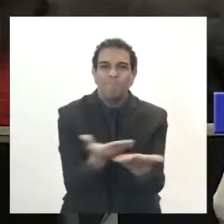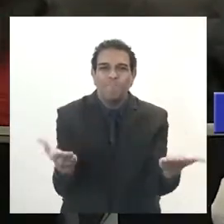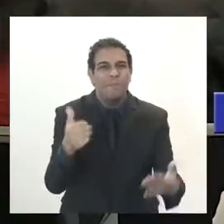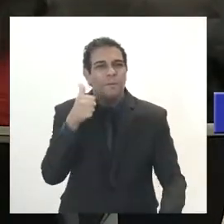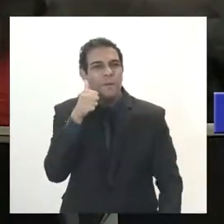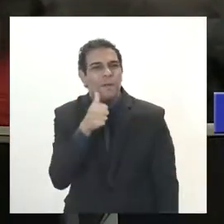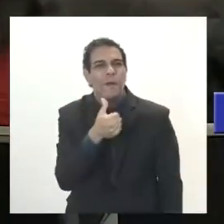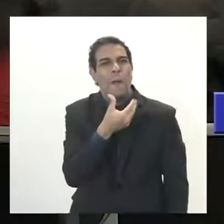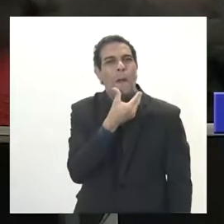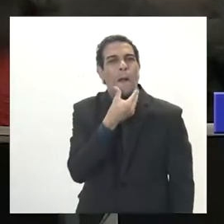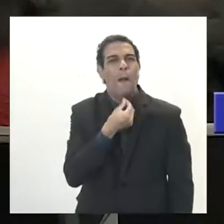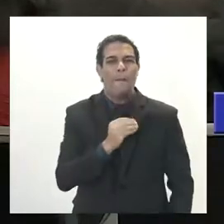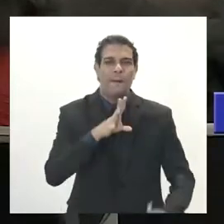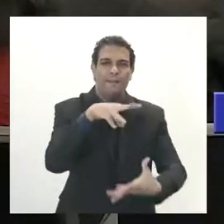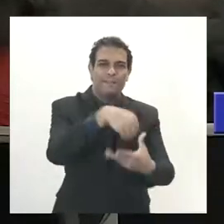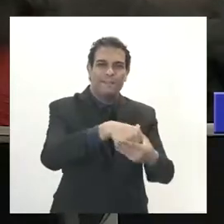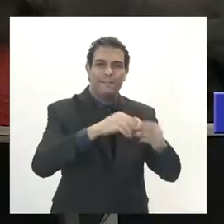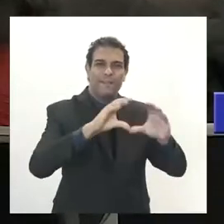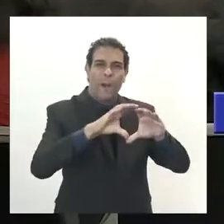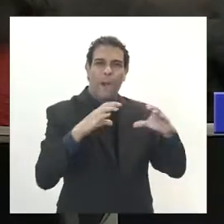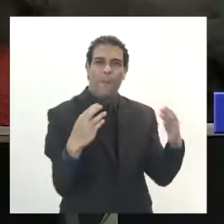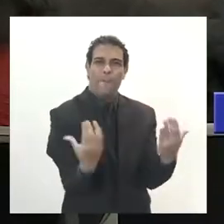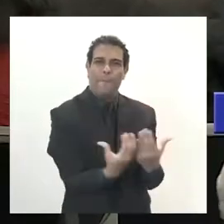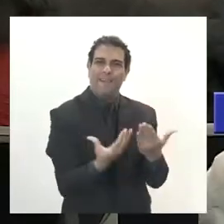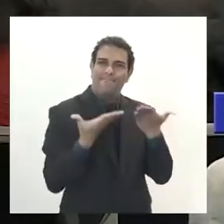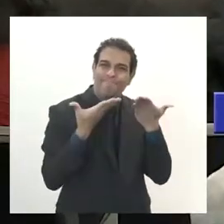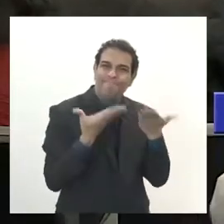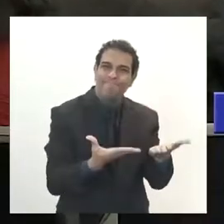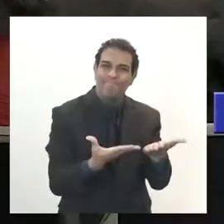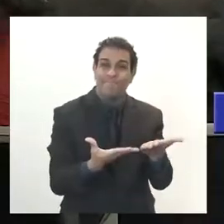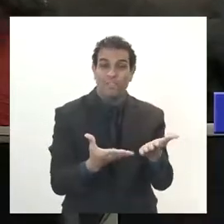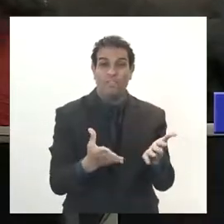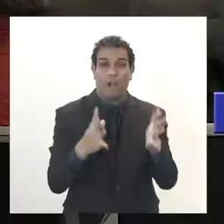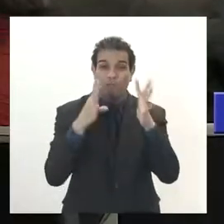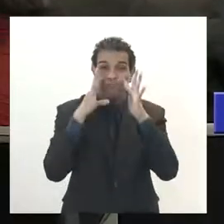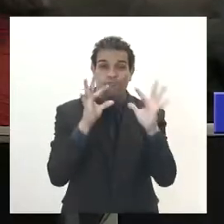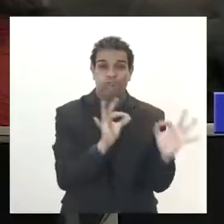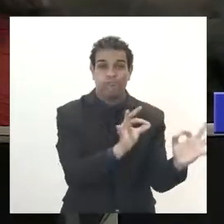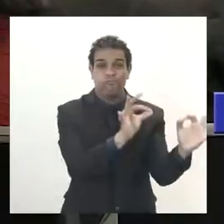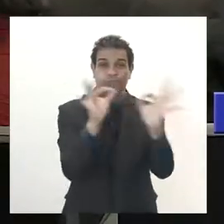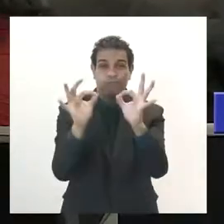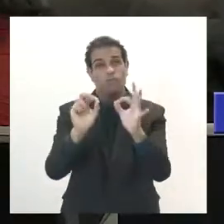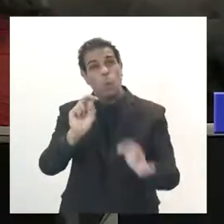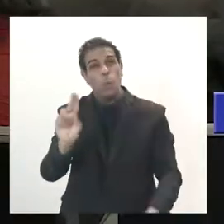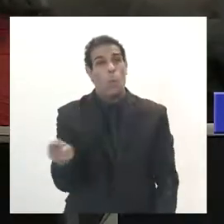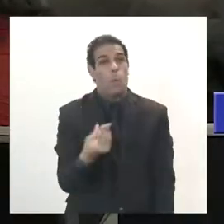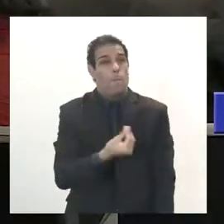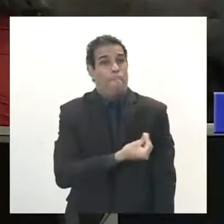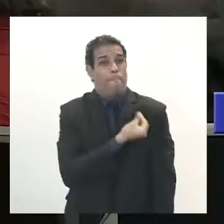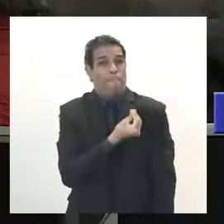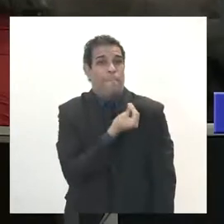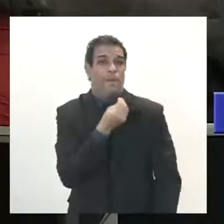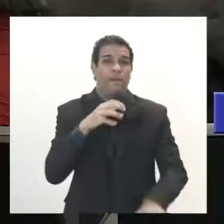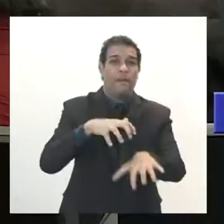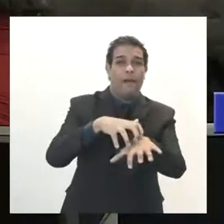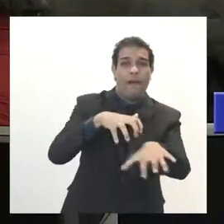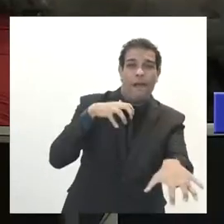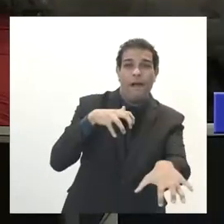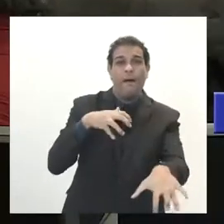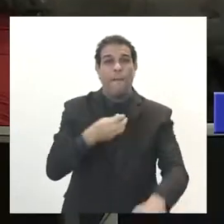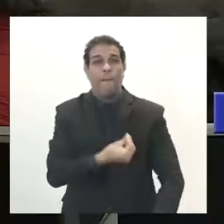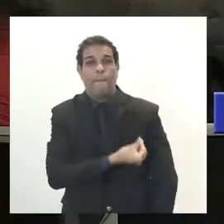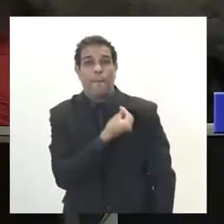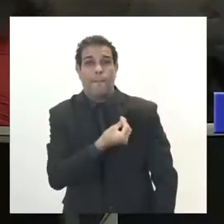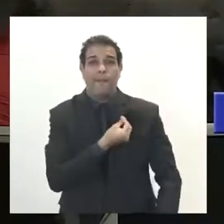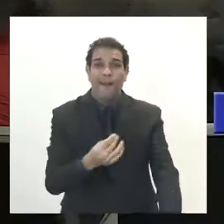todos todos que nos o assistem o que participam remotamente e também os que estão aqui